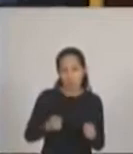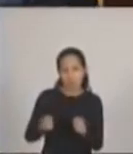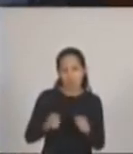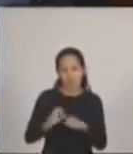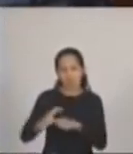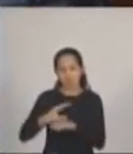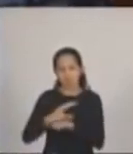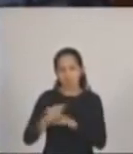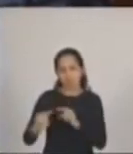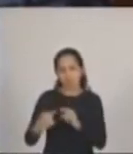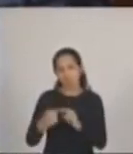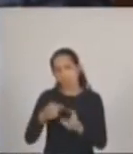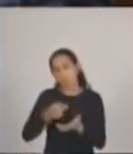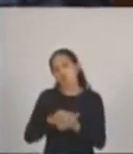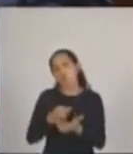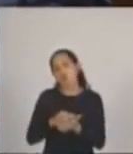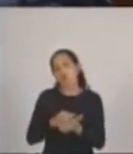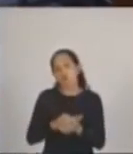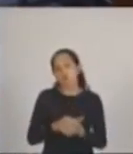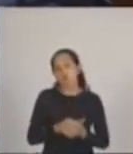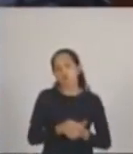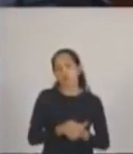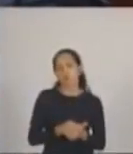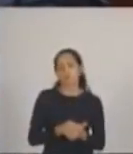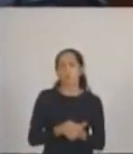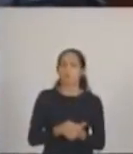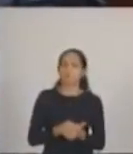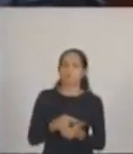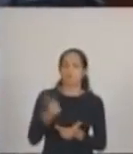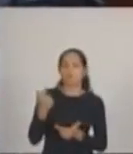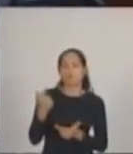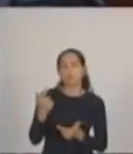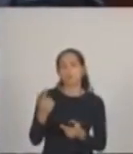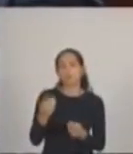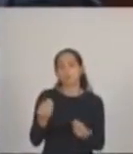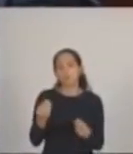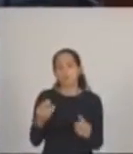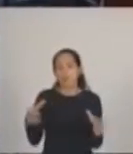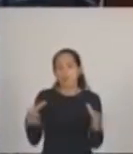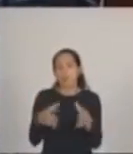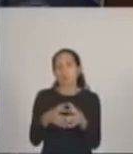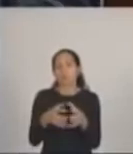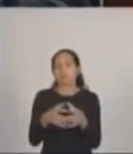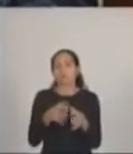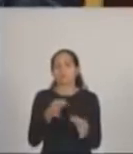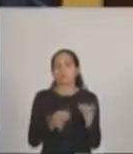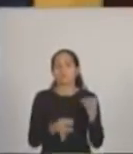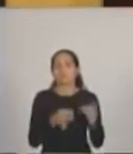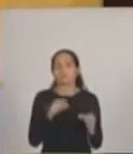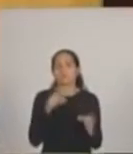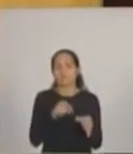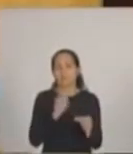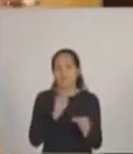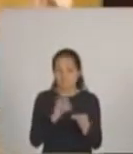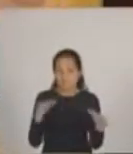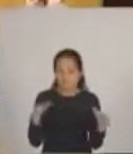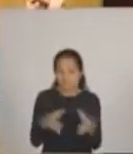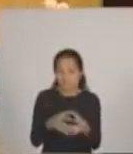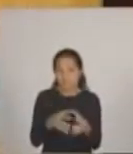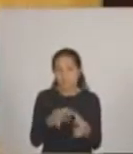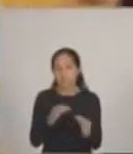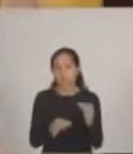constitucionalidade, obrigatório para o que serve a Comissão de Constituição e Justiça. Porque se a Comissão de Constituição e